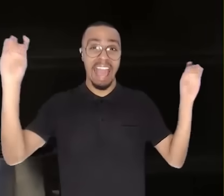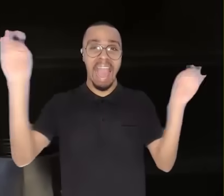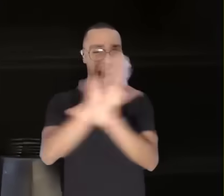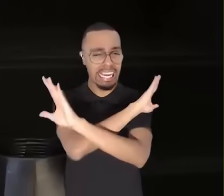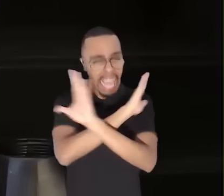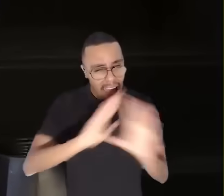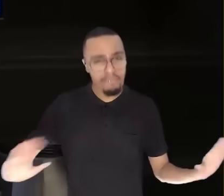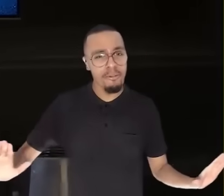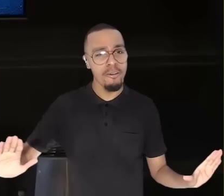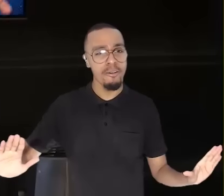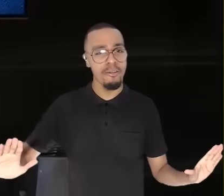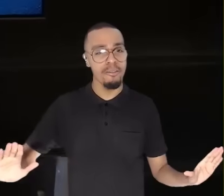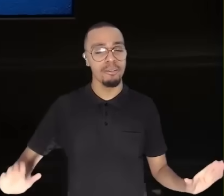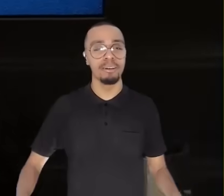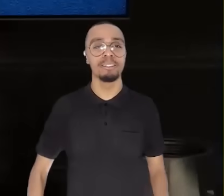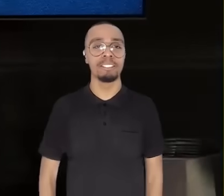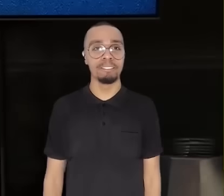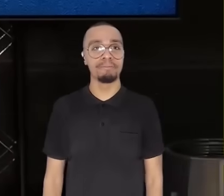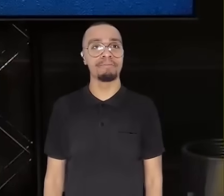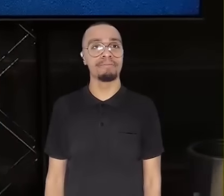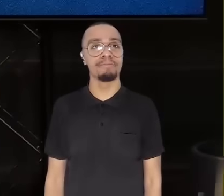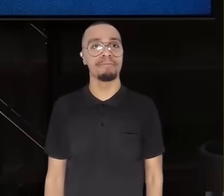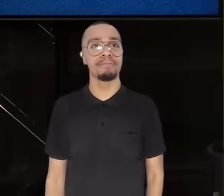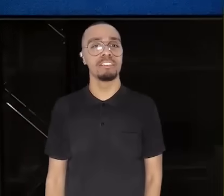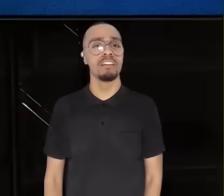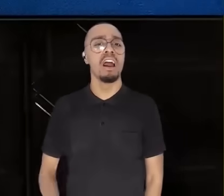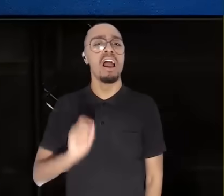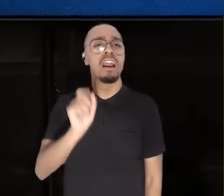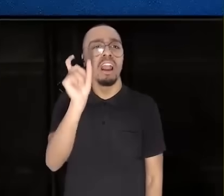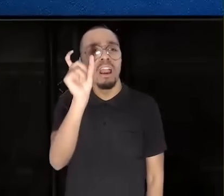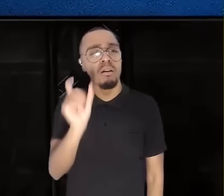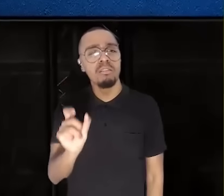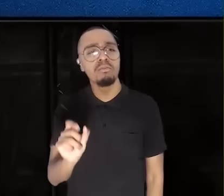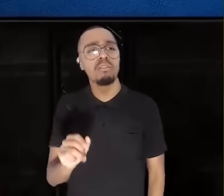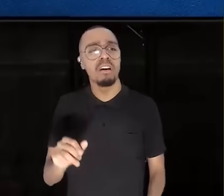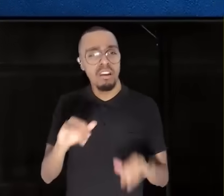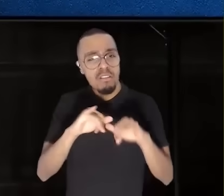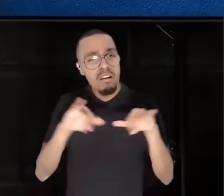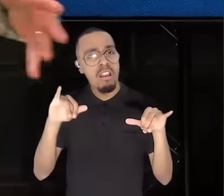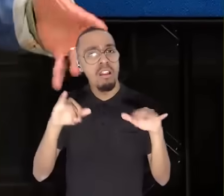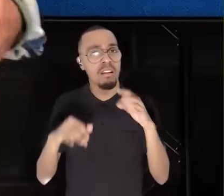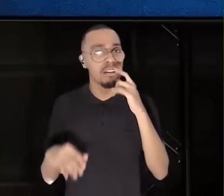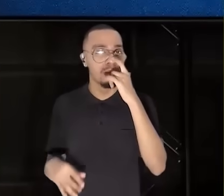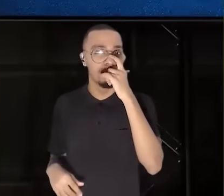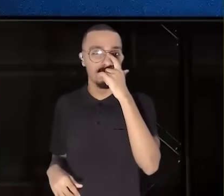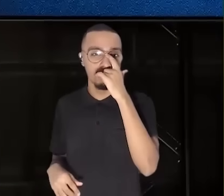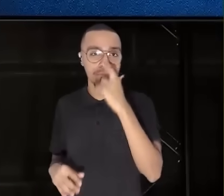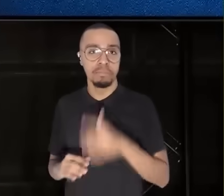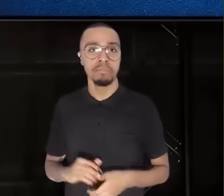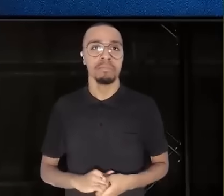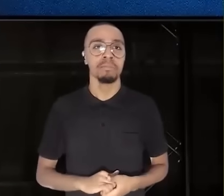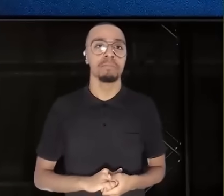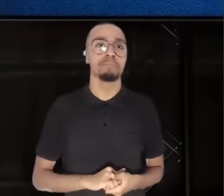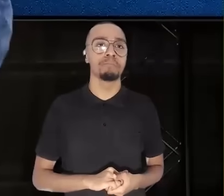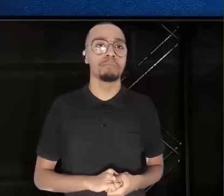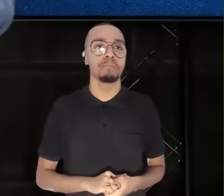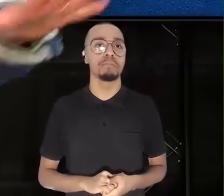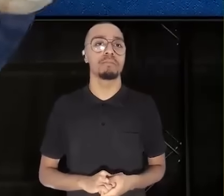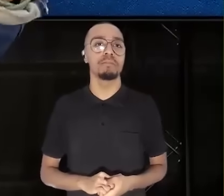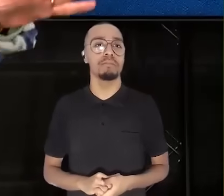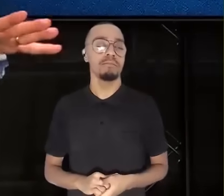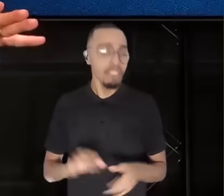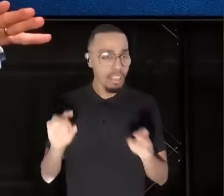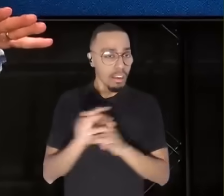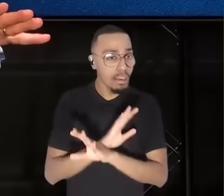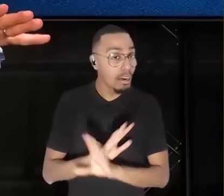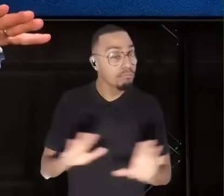está consumado. Quem disse isso? Eu não sei para você, mas para mim está consumado significa